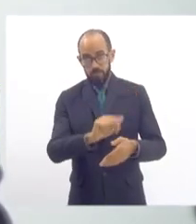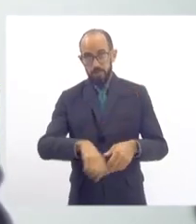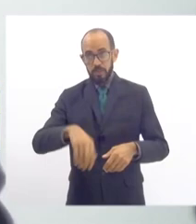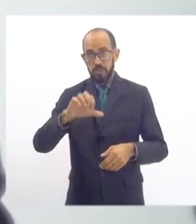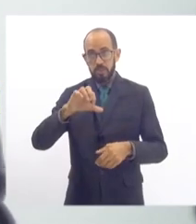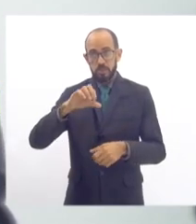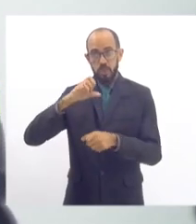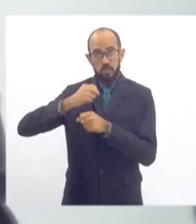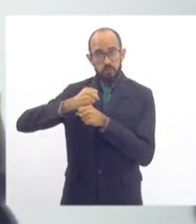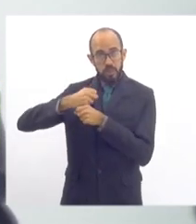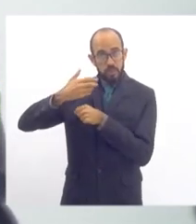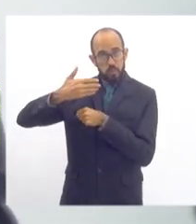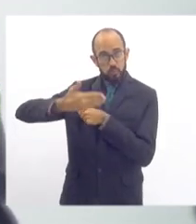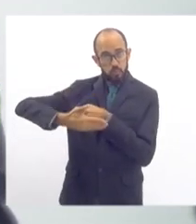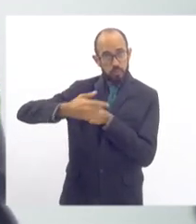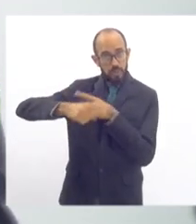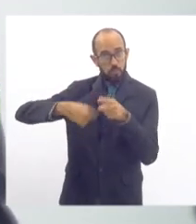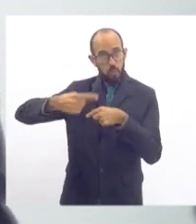9 anos,